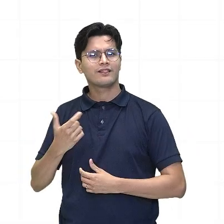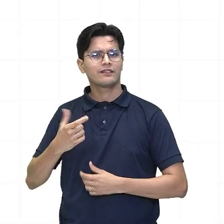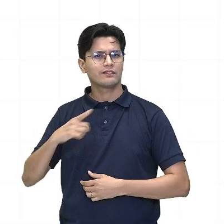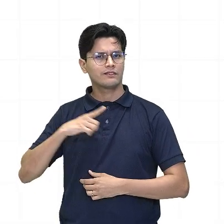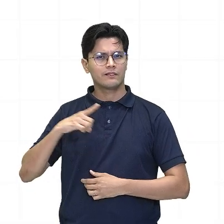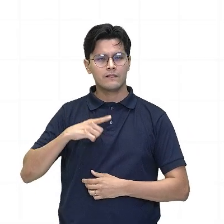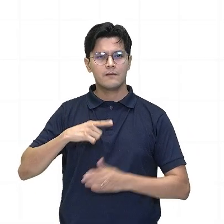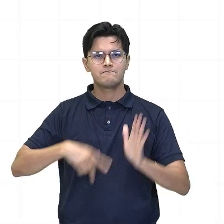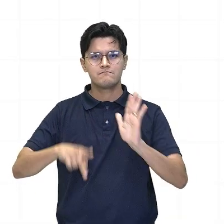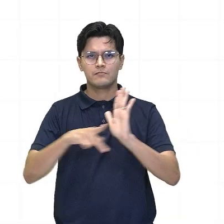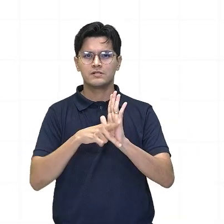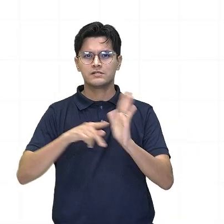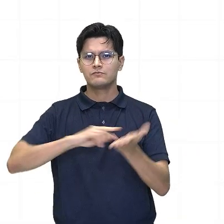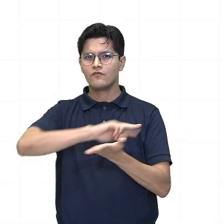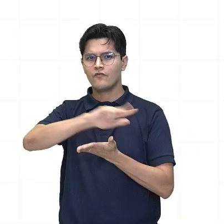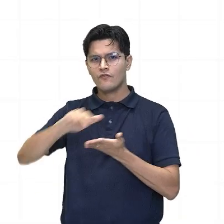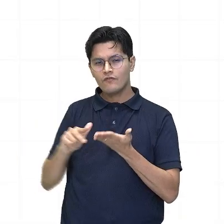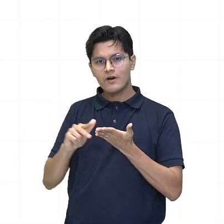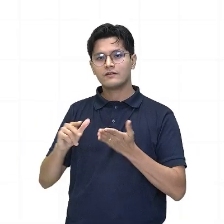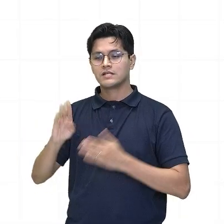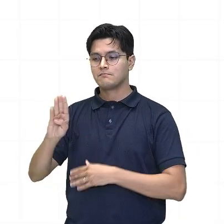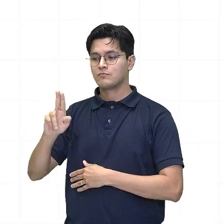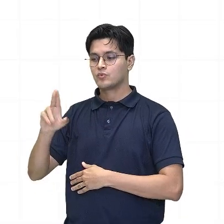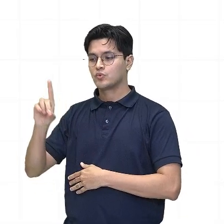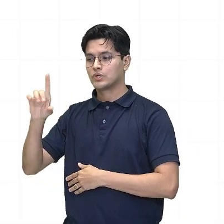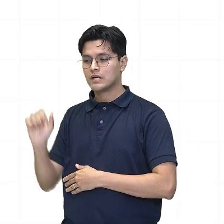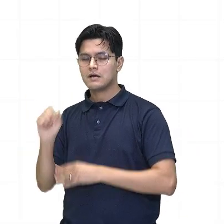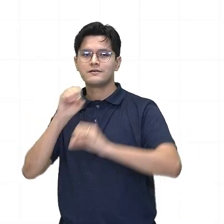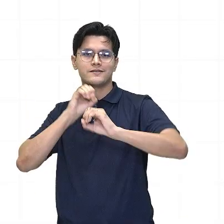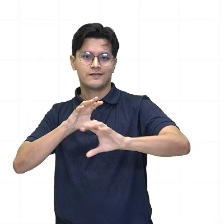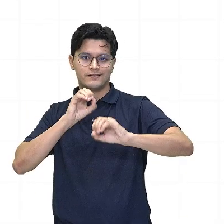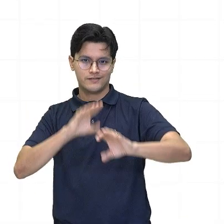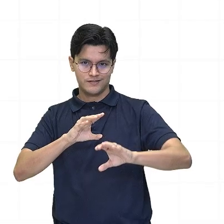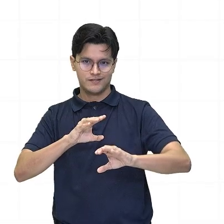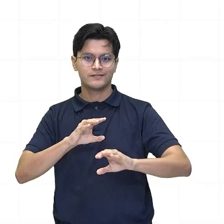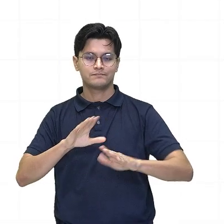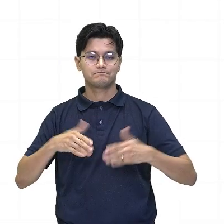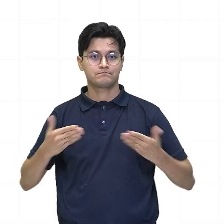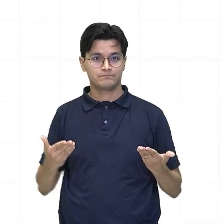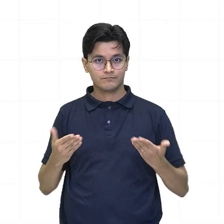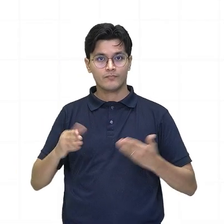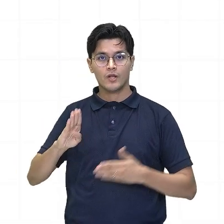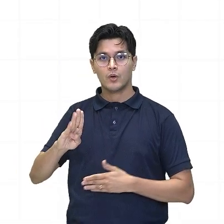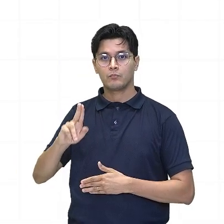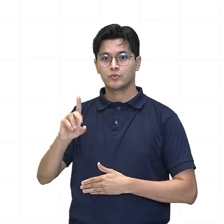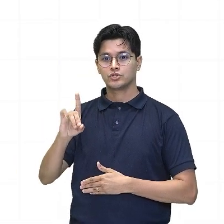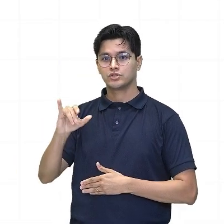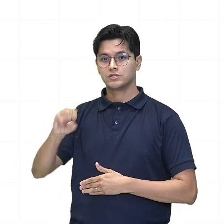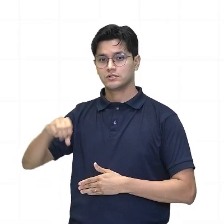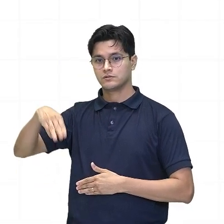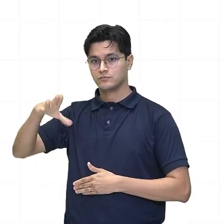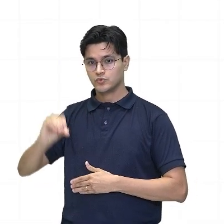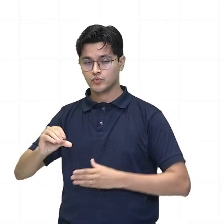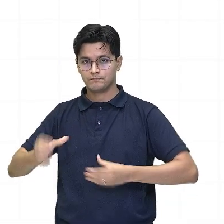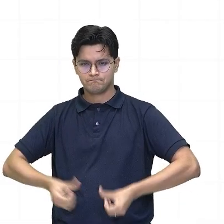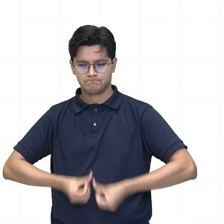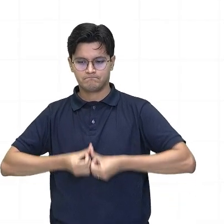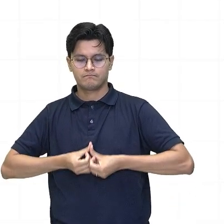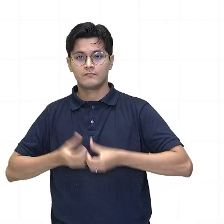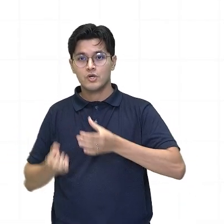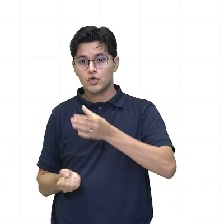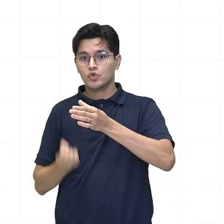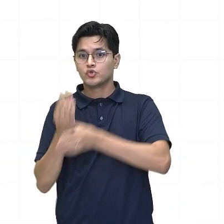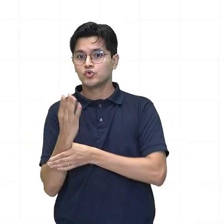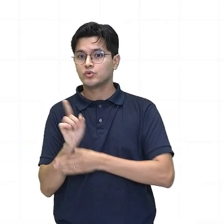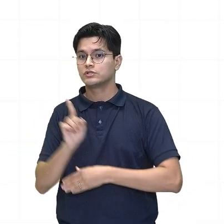e pelos grandes mestres dessa religião. Olha só, o budismo, ele nasce no Oriente, ele nasce ali na região